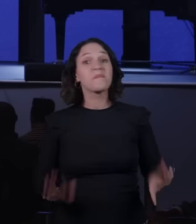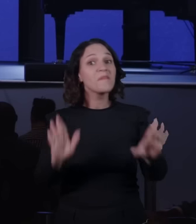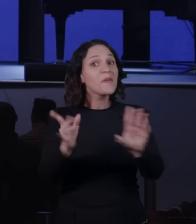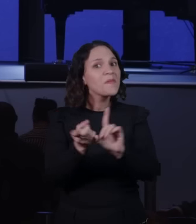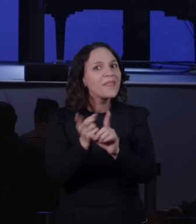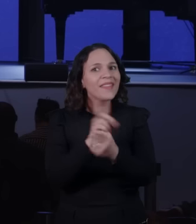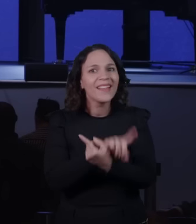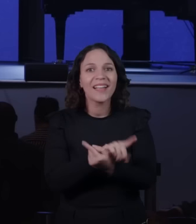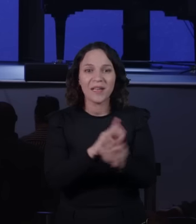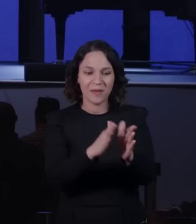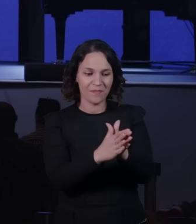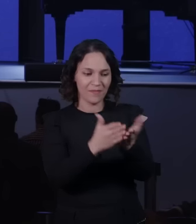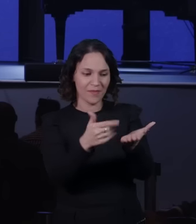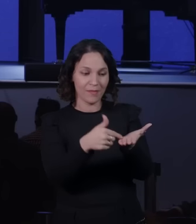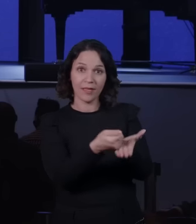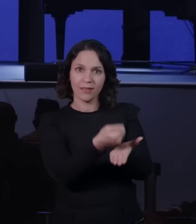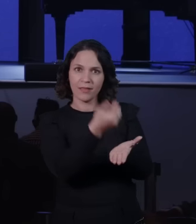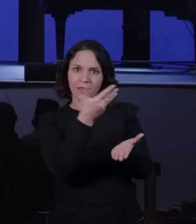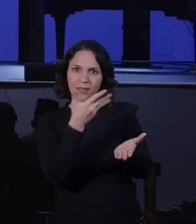contrário, a Bíblia diz,